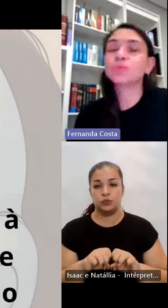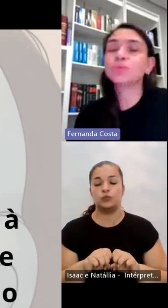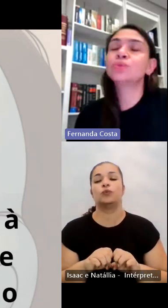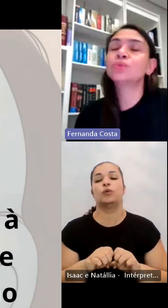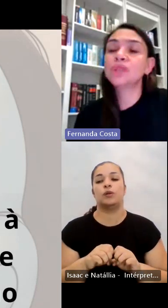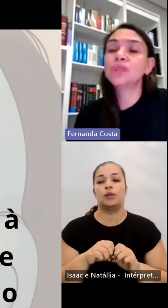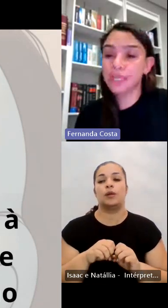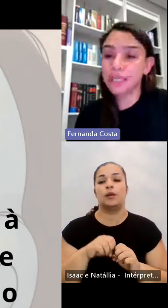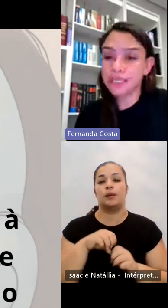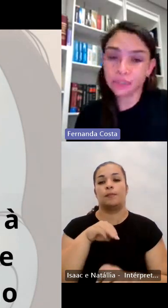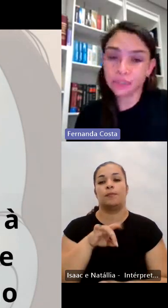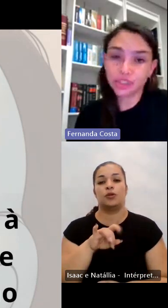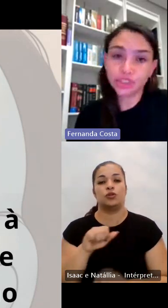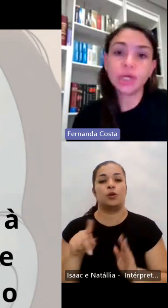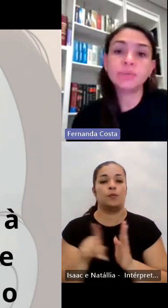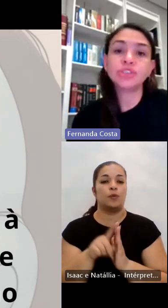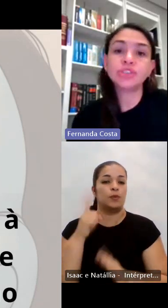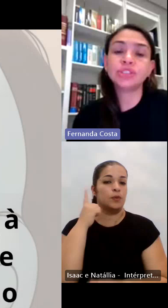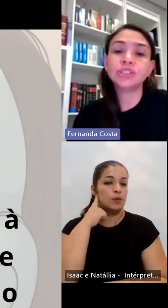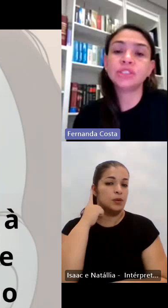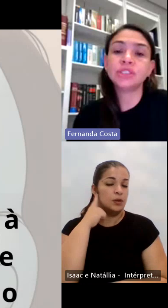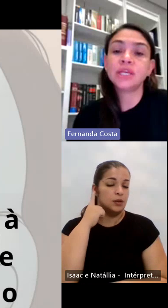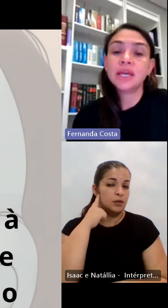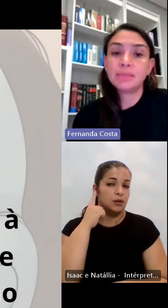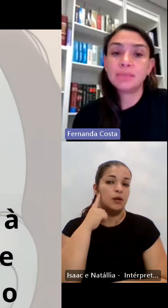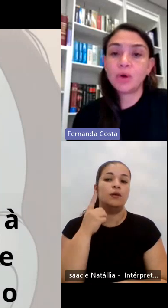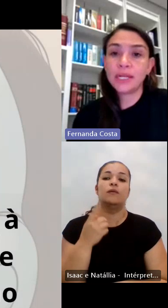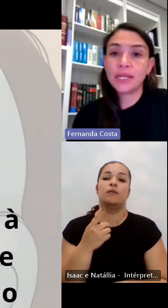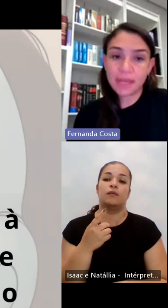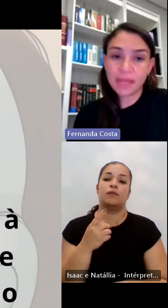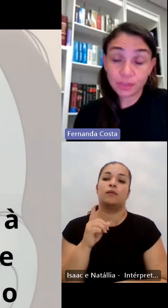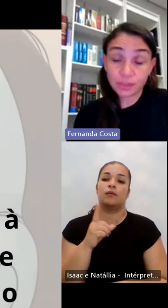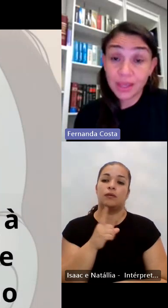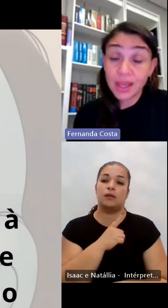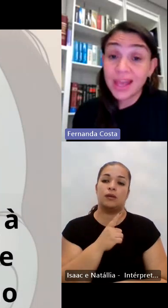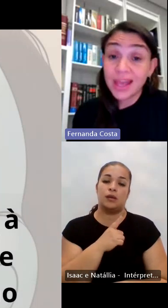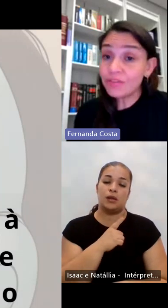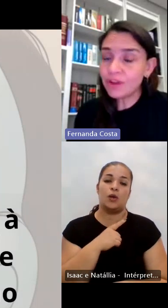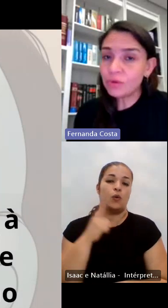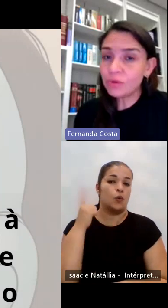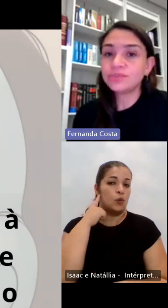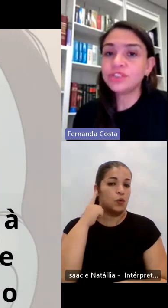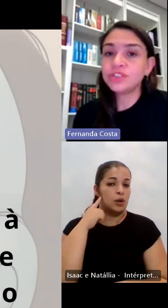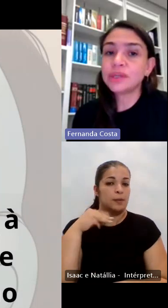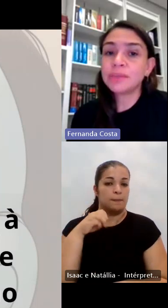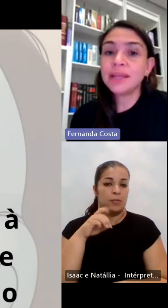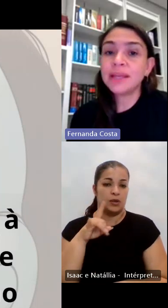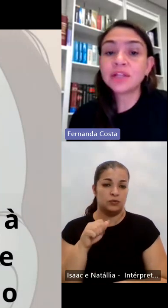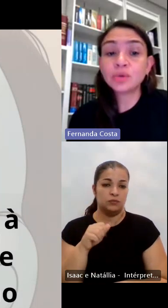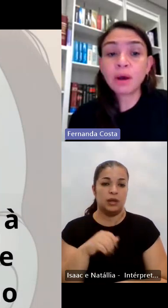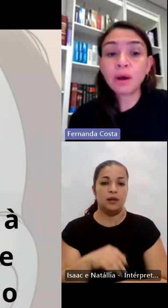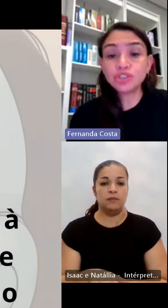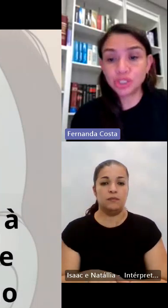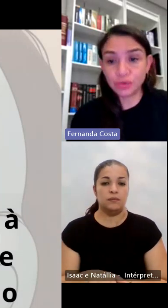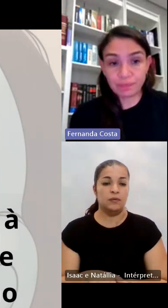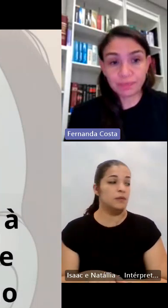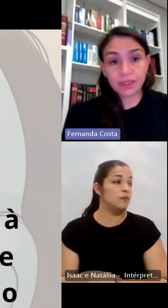medial da orelha, que é o que a gente chama de orelha média. Ele falou ali no vídeo também da